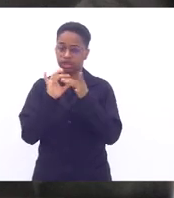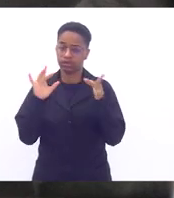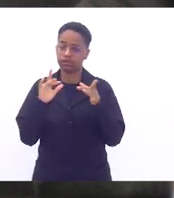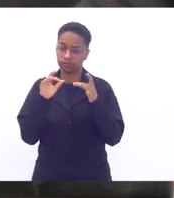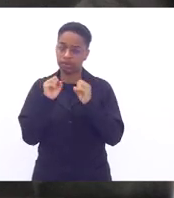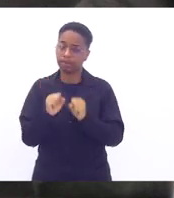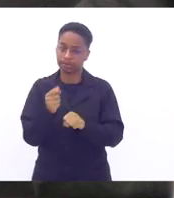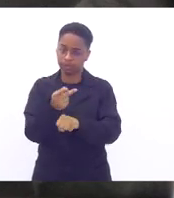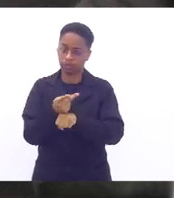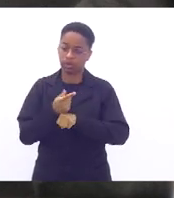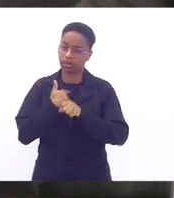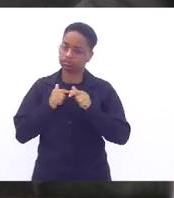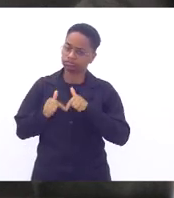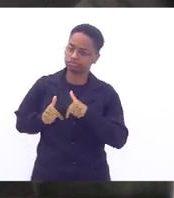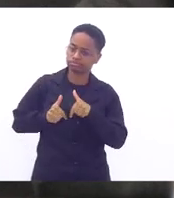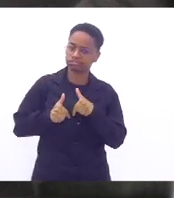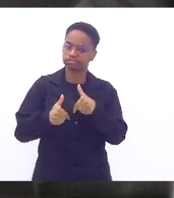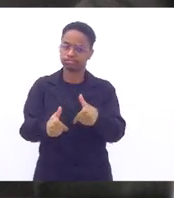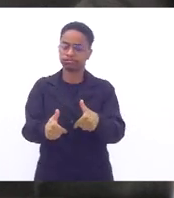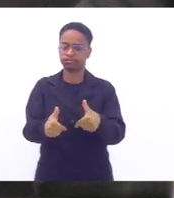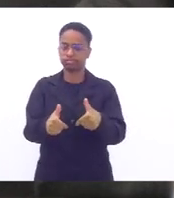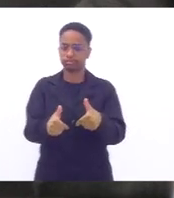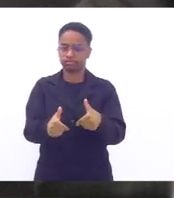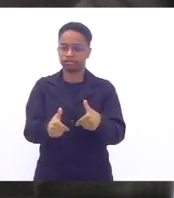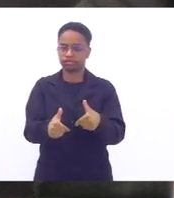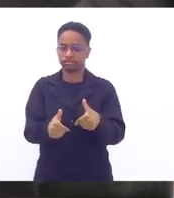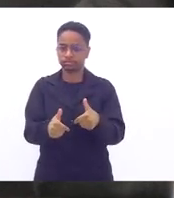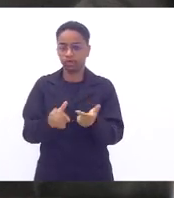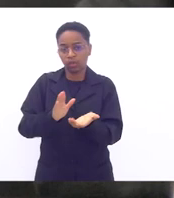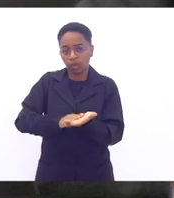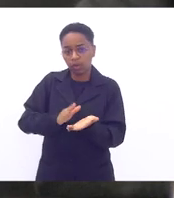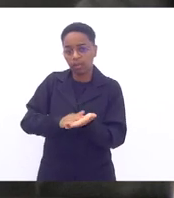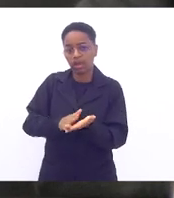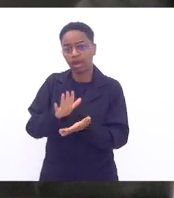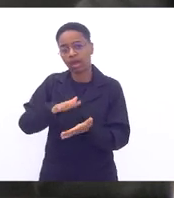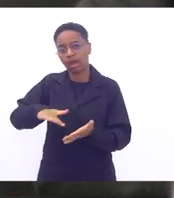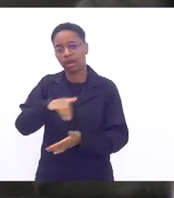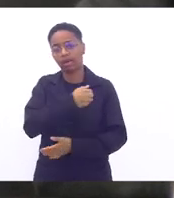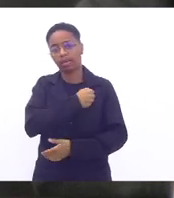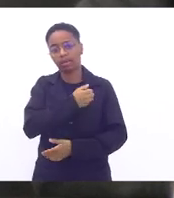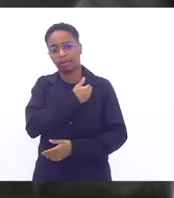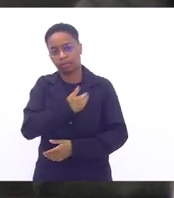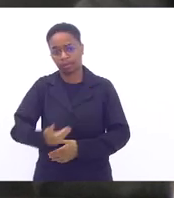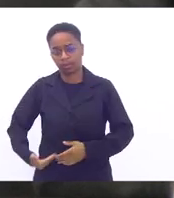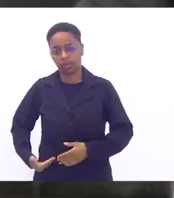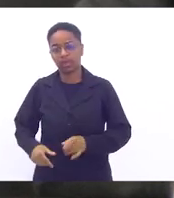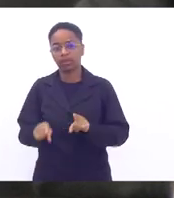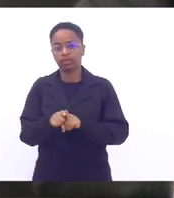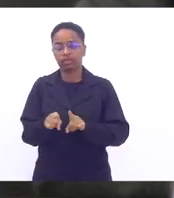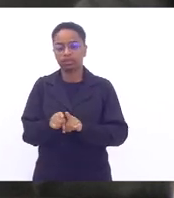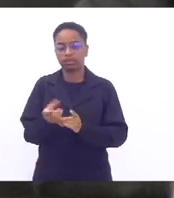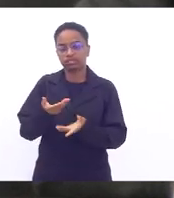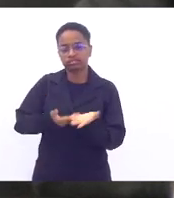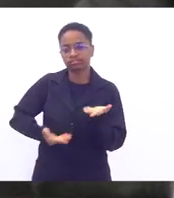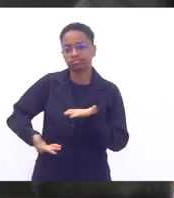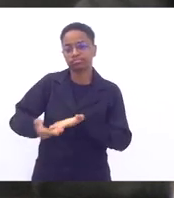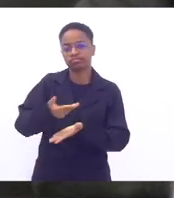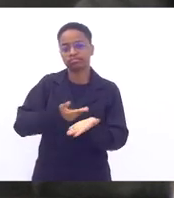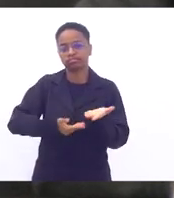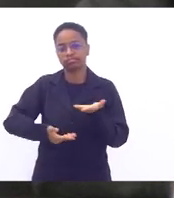na linha de frente à disposição para cobrar o poder público para interagir